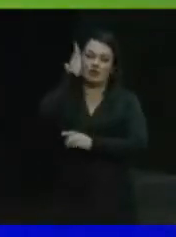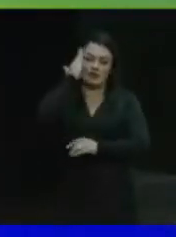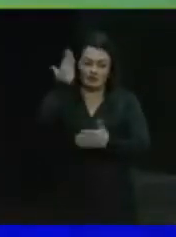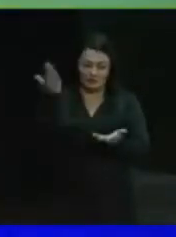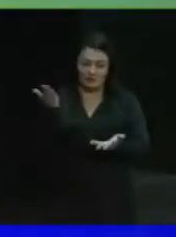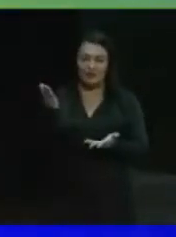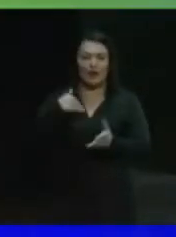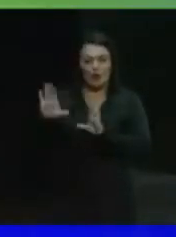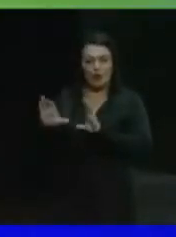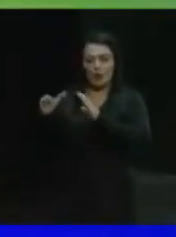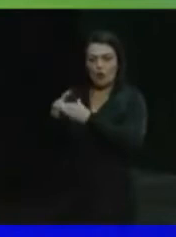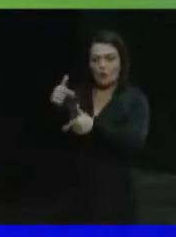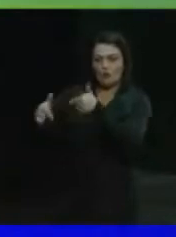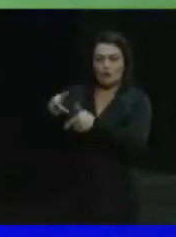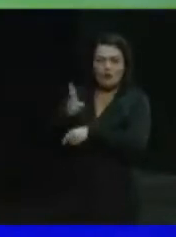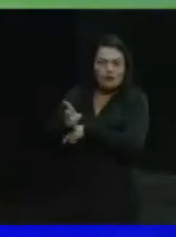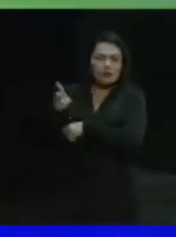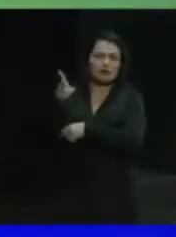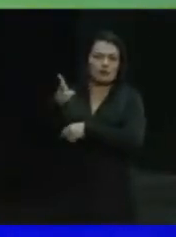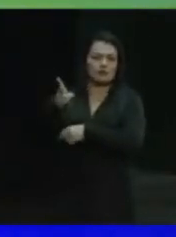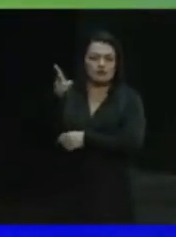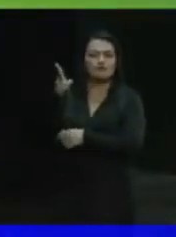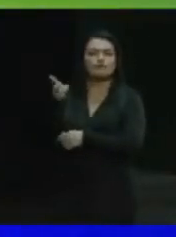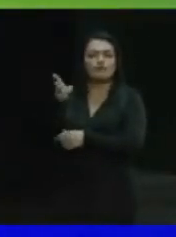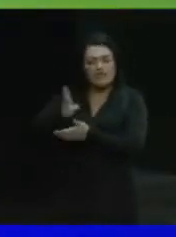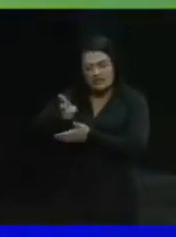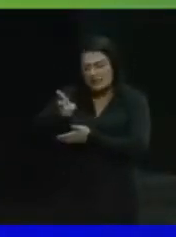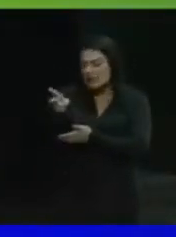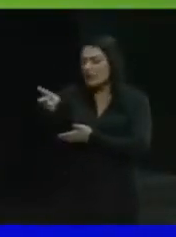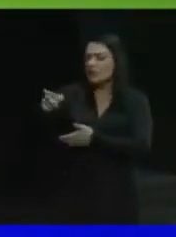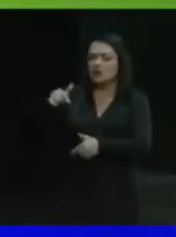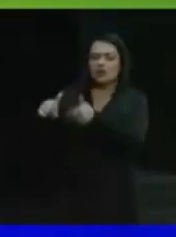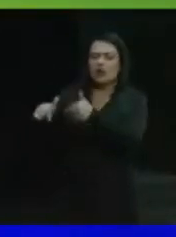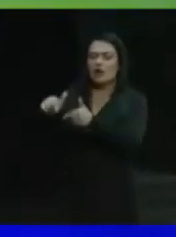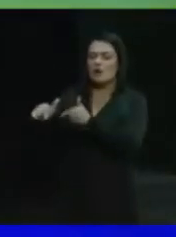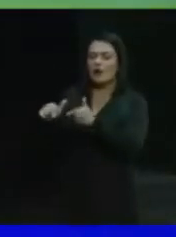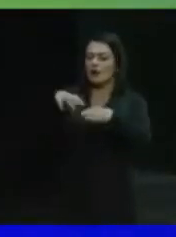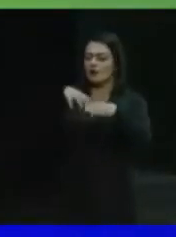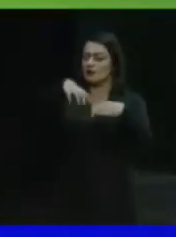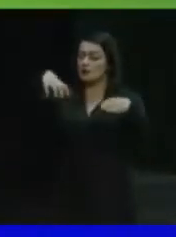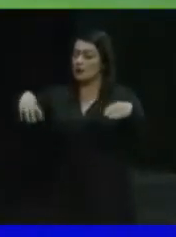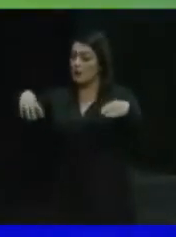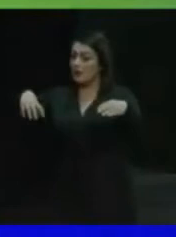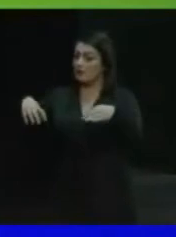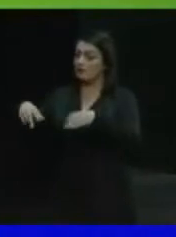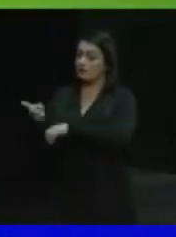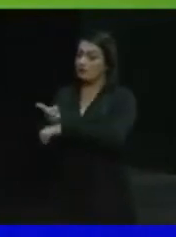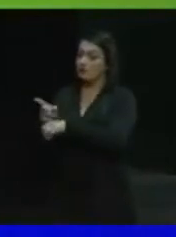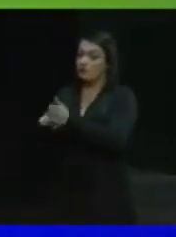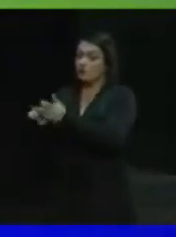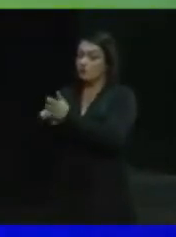Será uma força-tarefa permanente e atuará como uma agência independente,